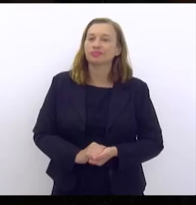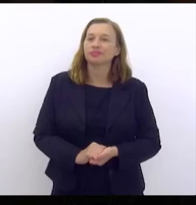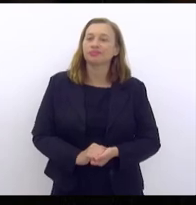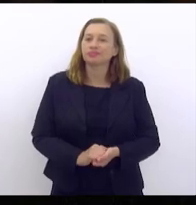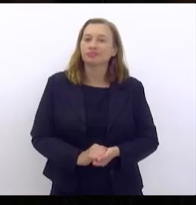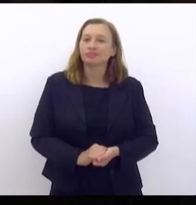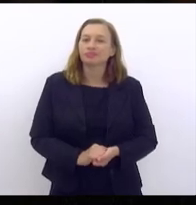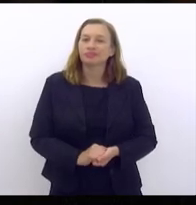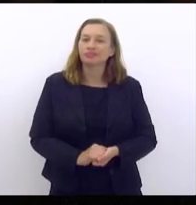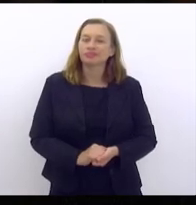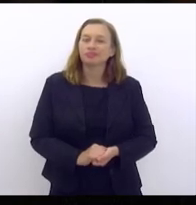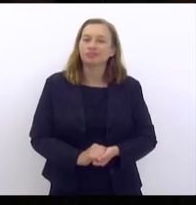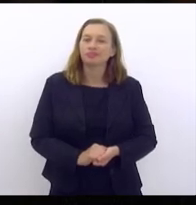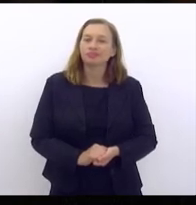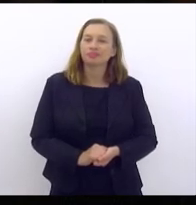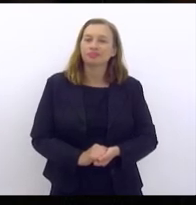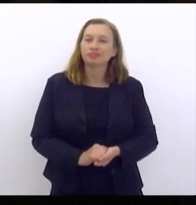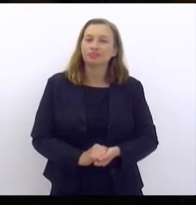Eu